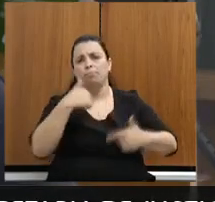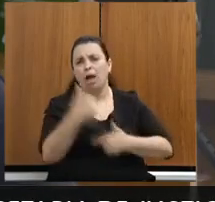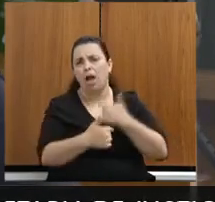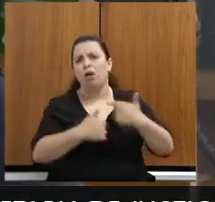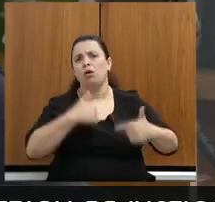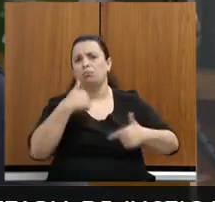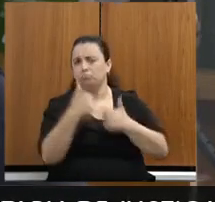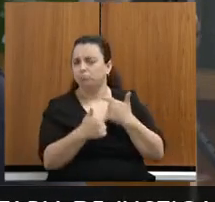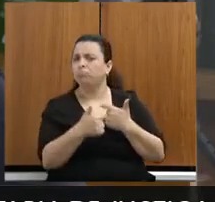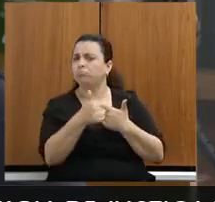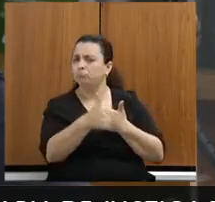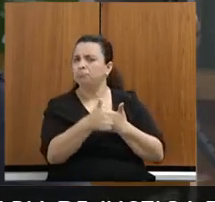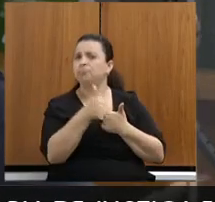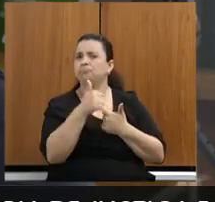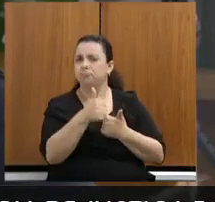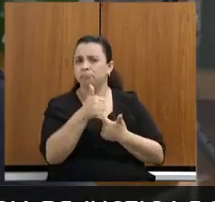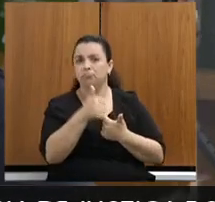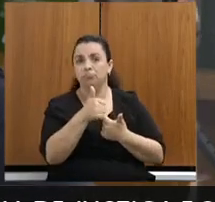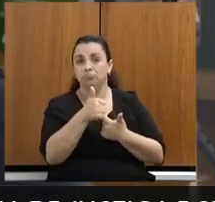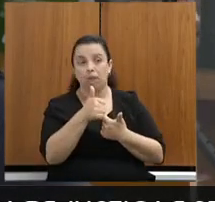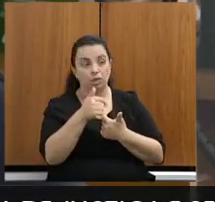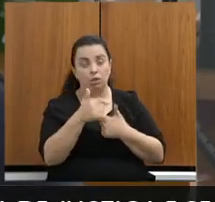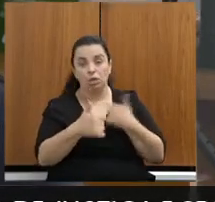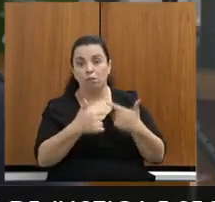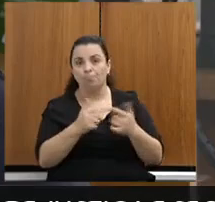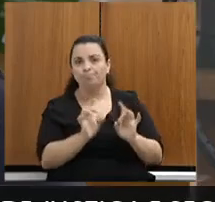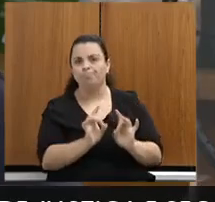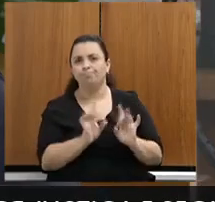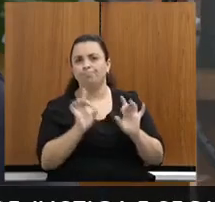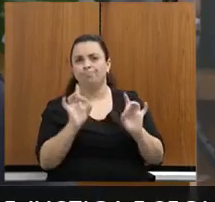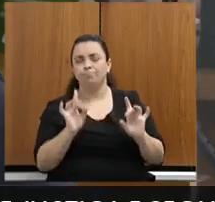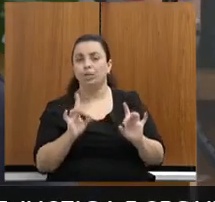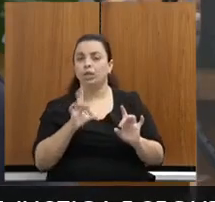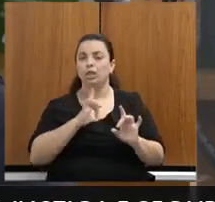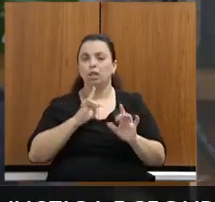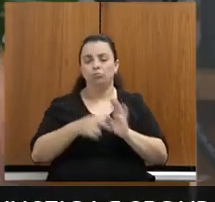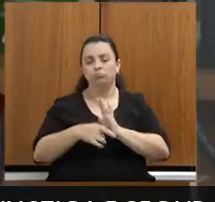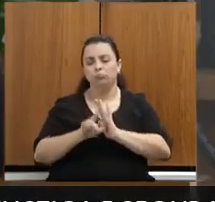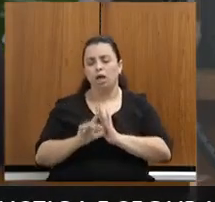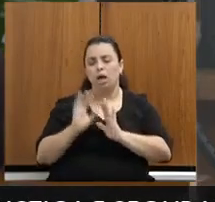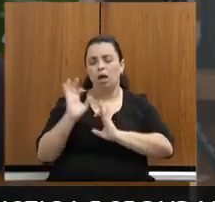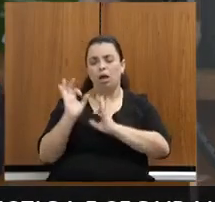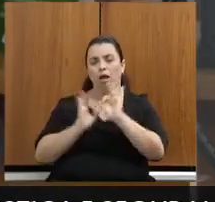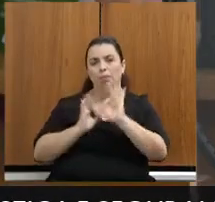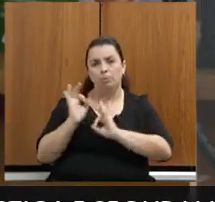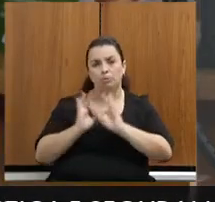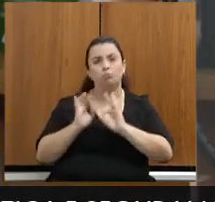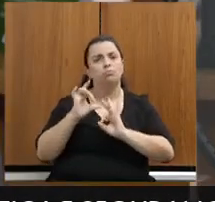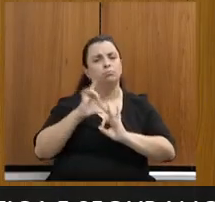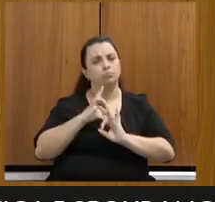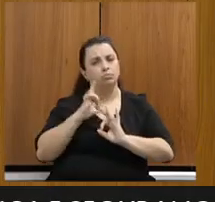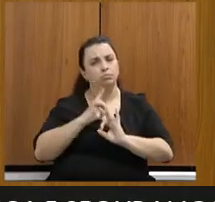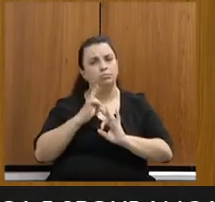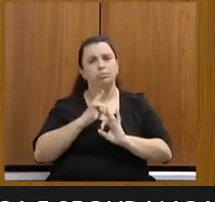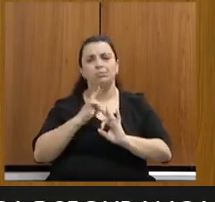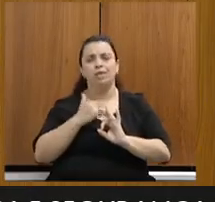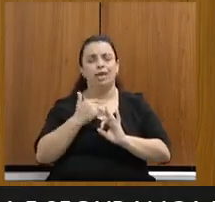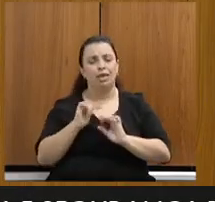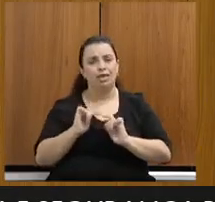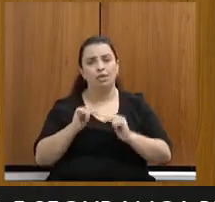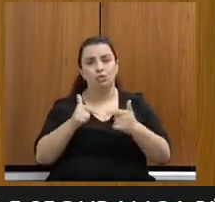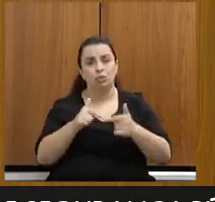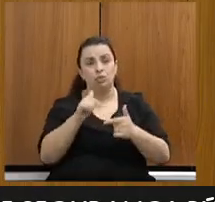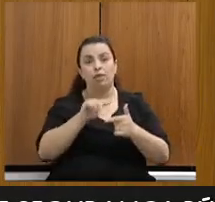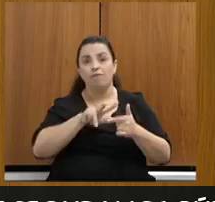sim é especial né com muito planejamento né e coisas que